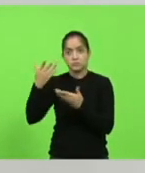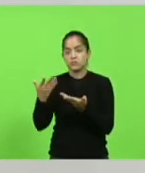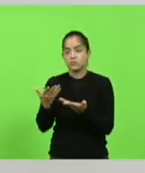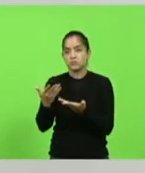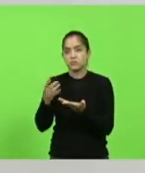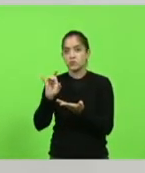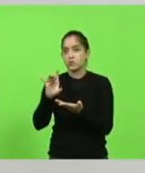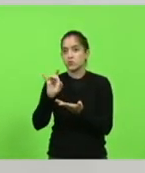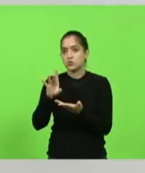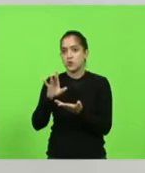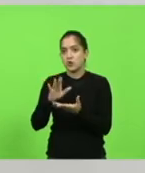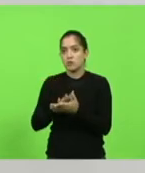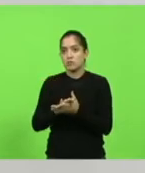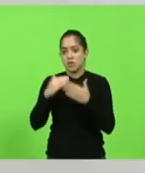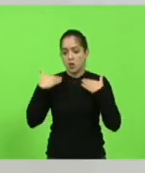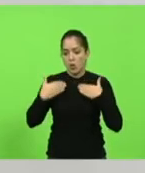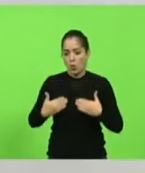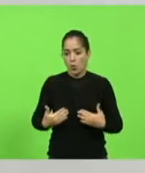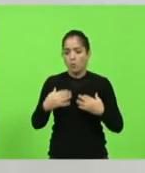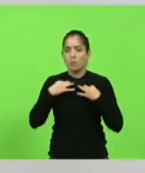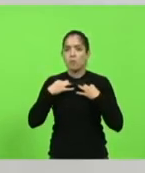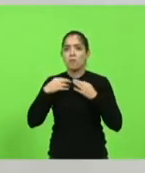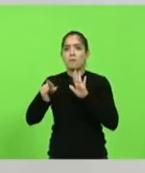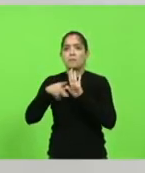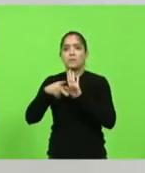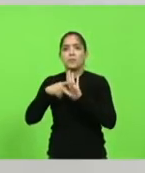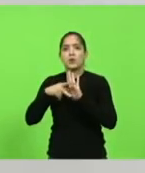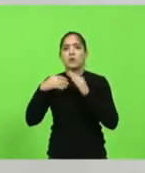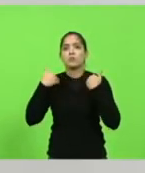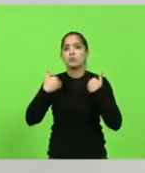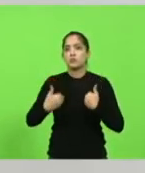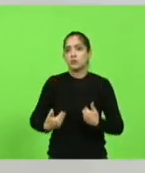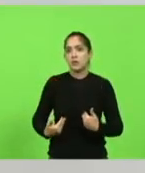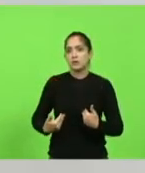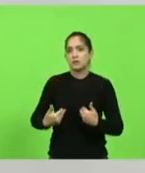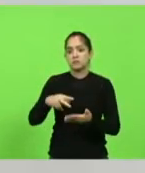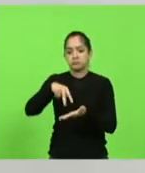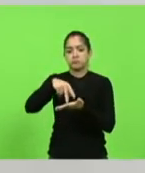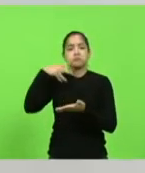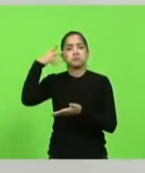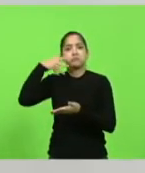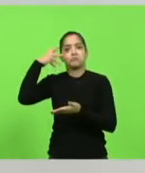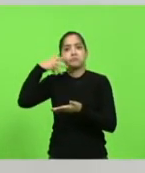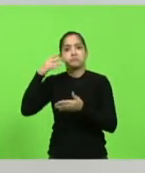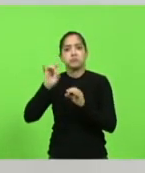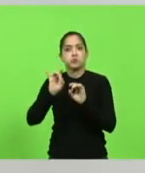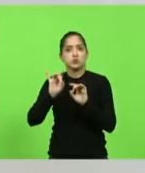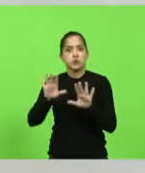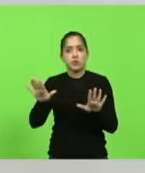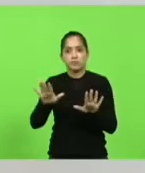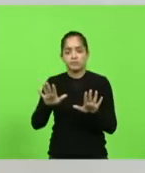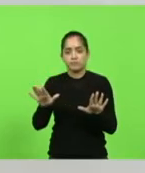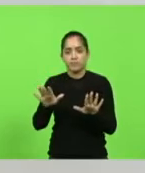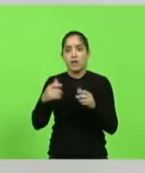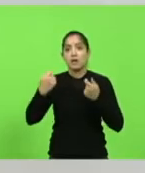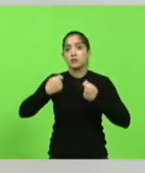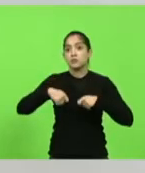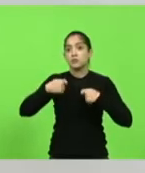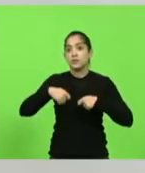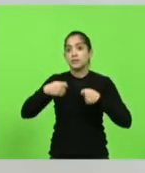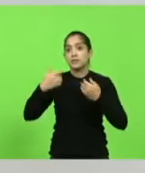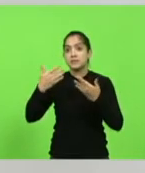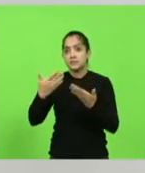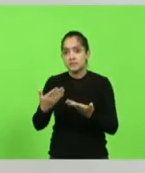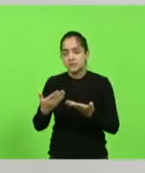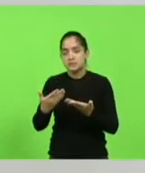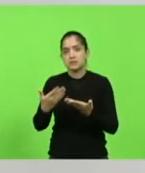as suas togas são verdadeiros ternos para fazer palanque. Nós precisamos passar a